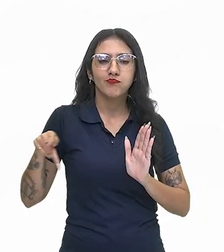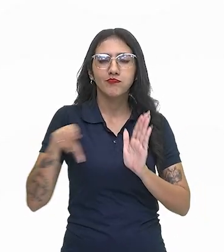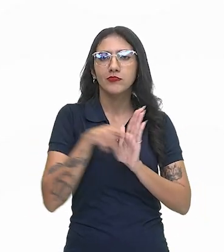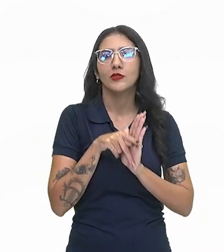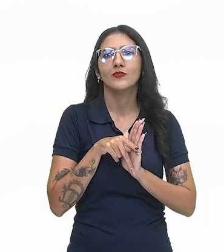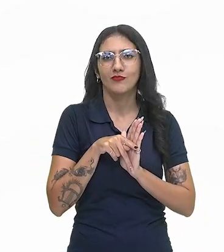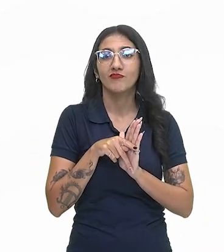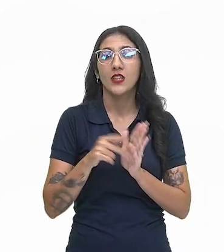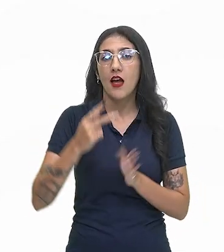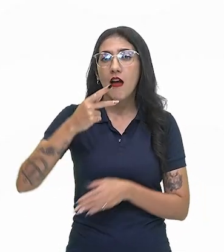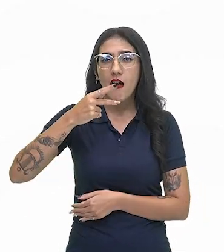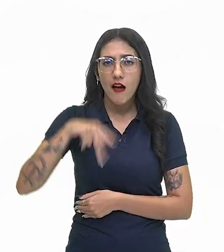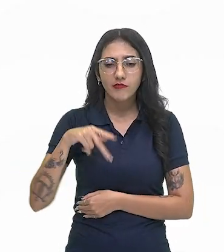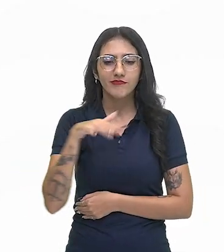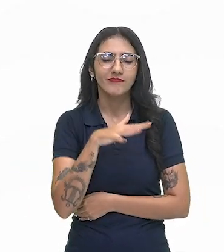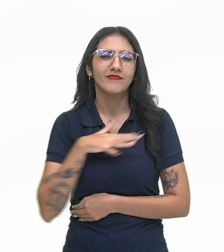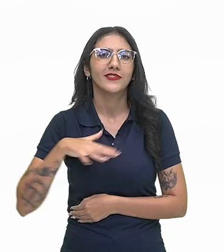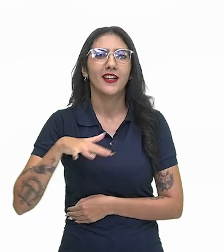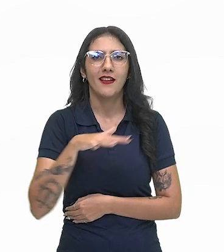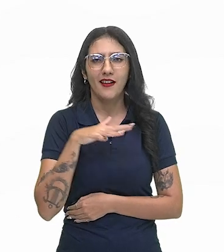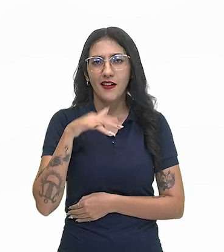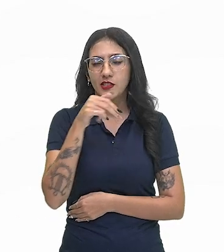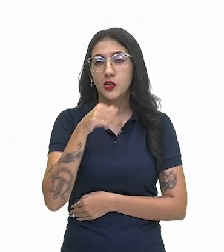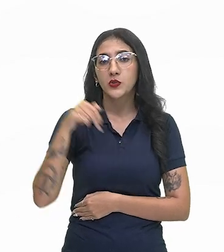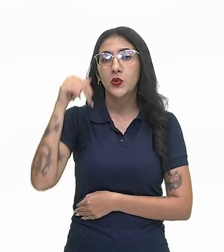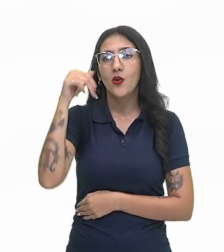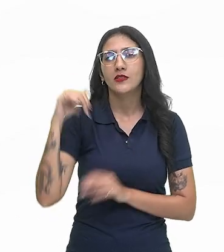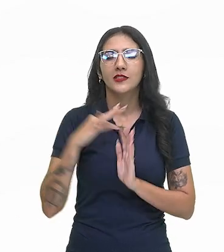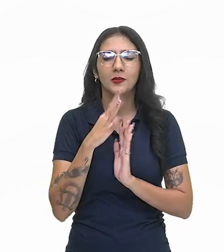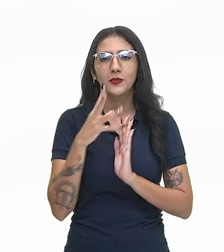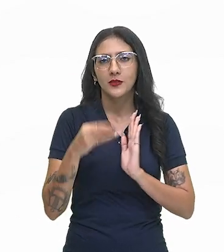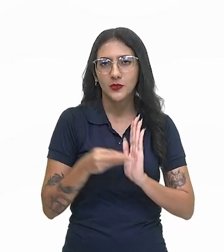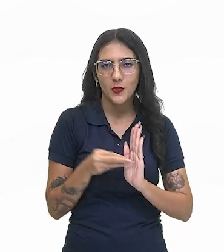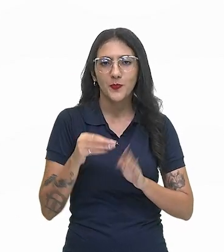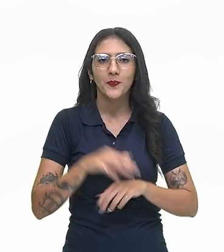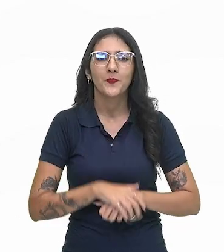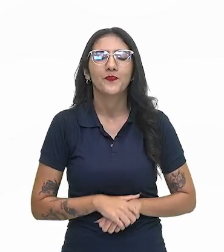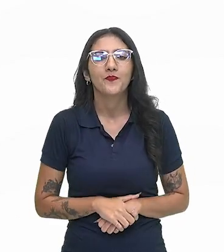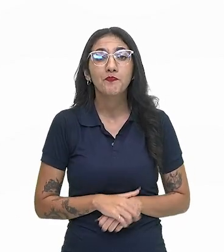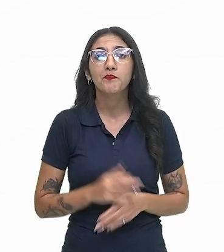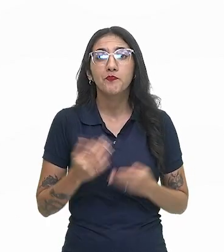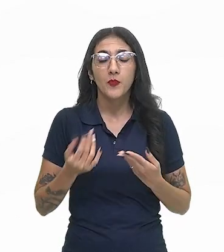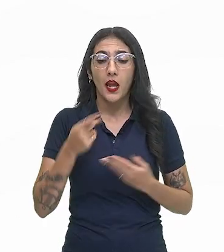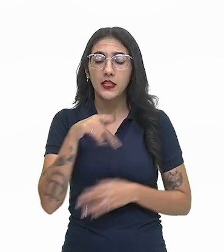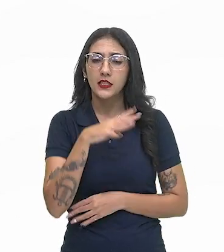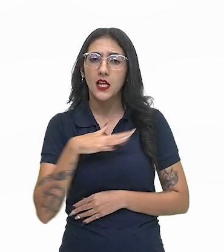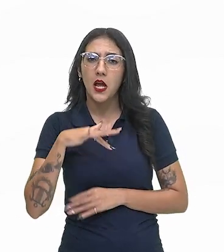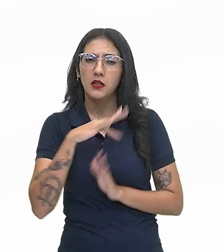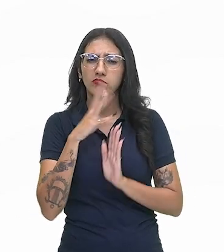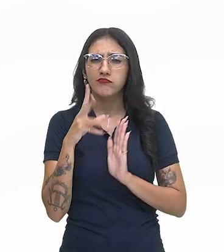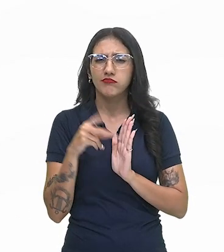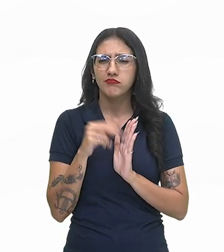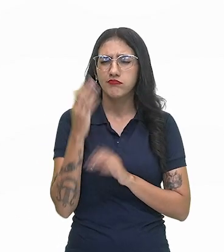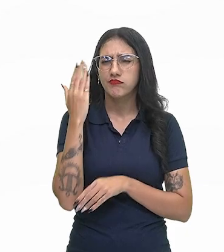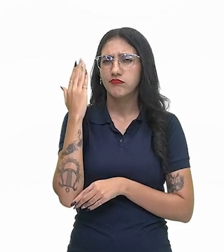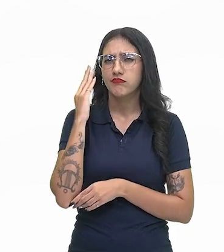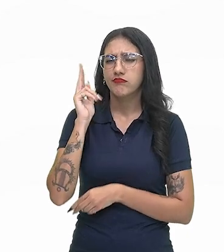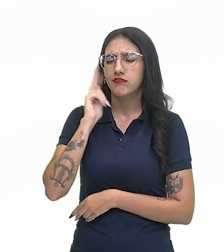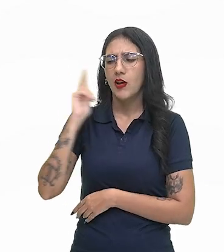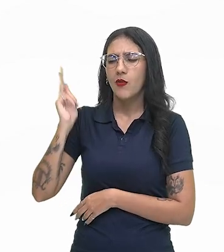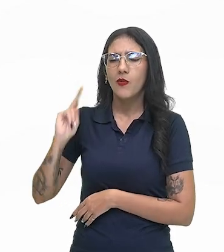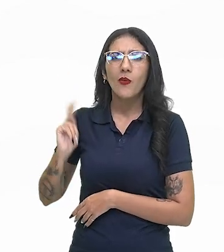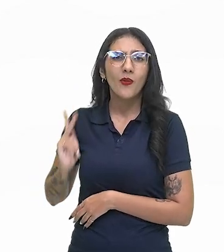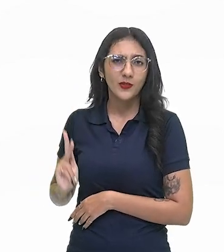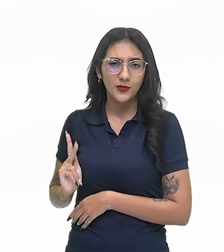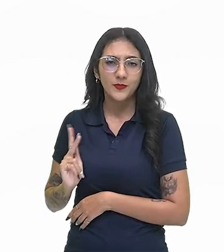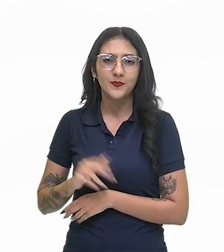especificamente aqui, na nossa região, que é a Amazônia. Na Amazônia, lá no período regencial. Como